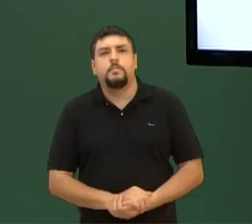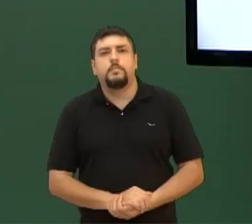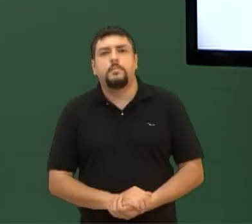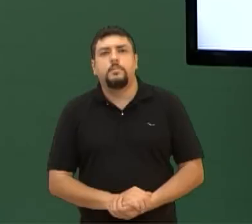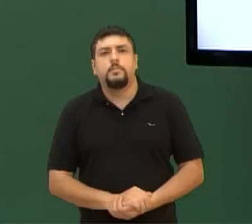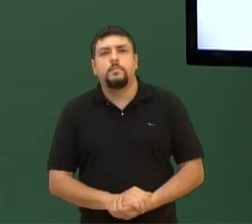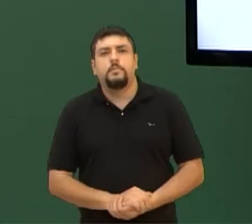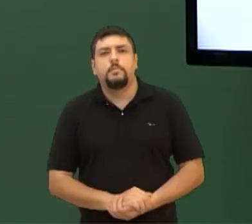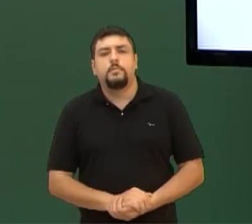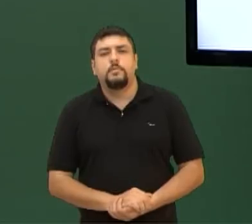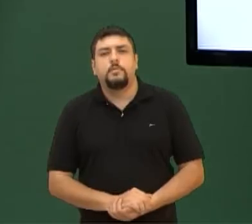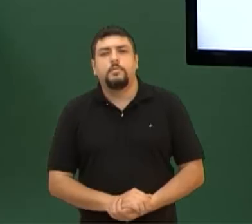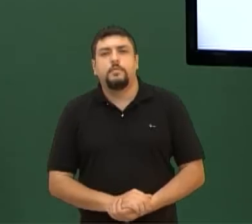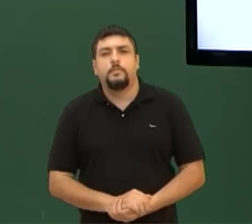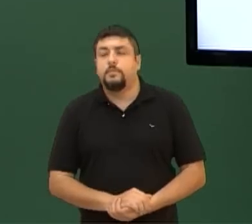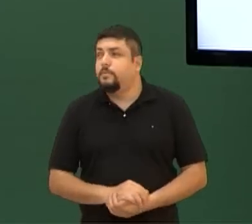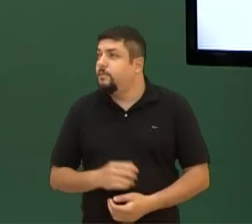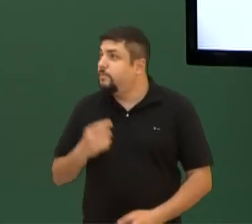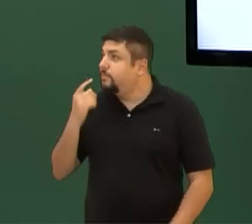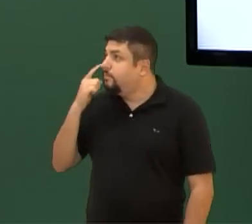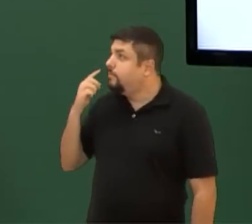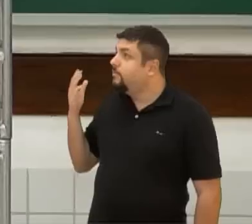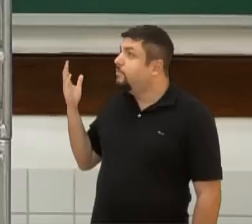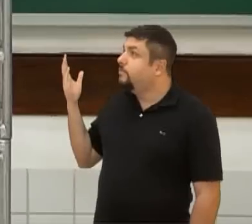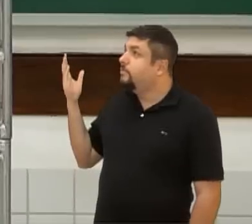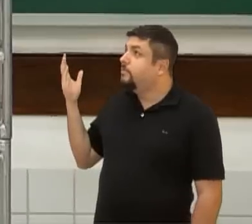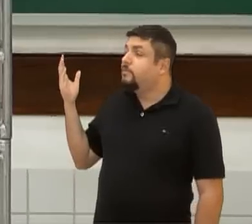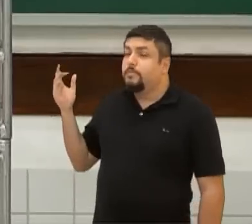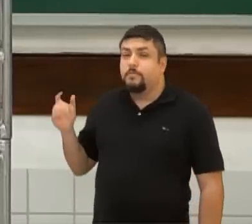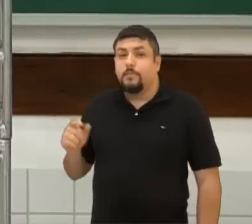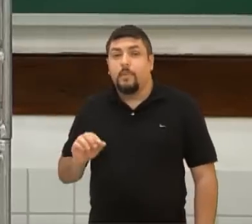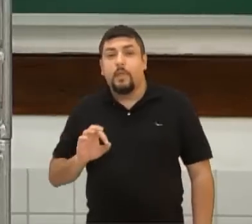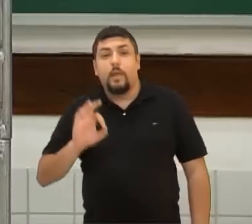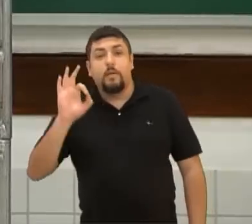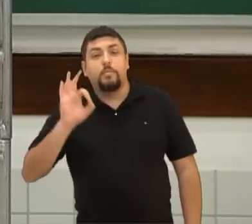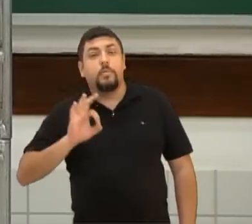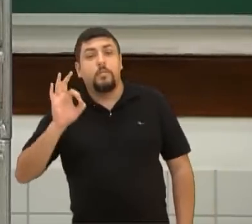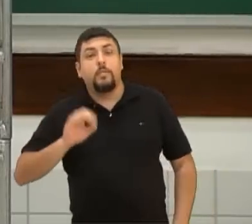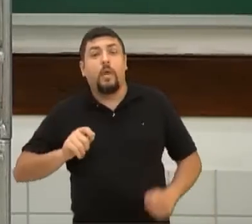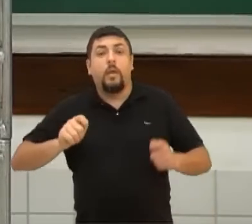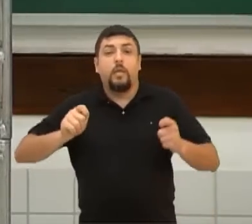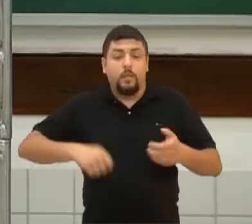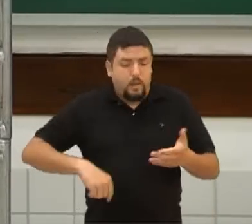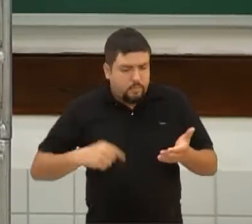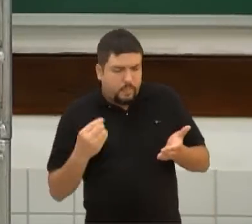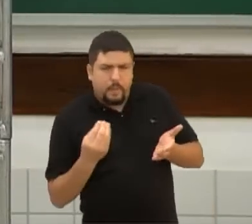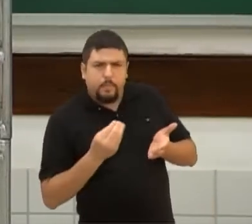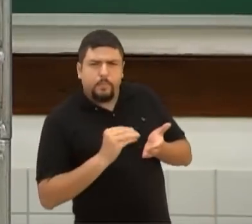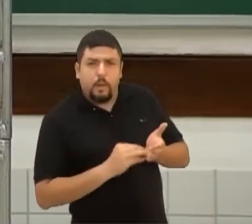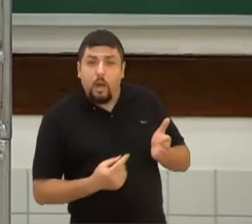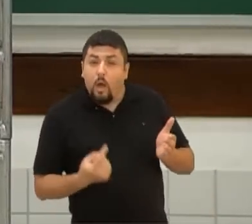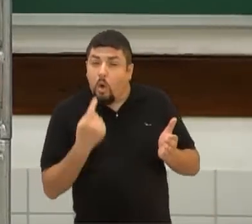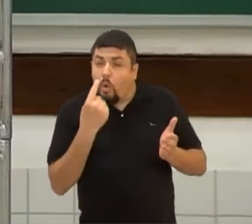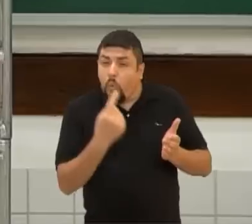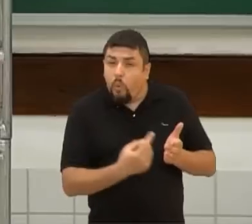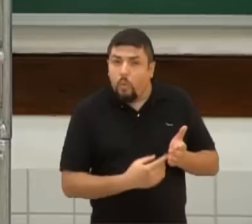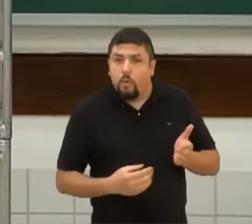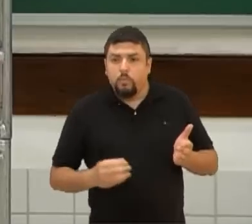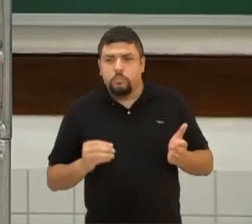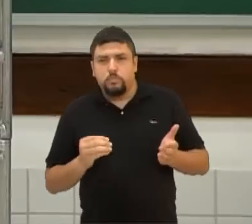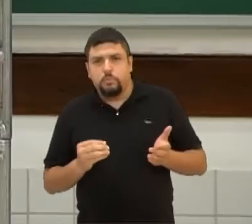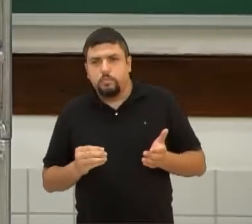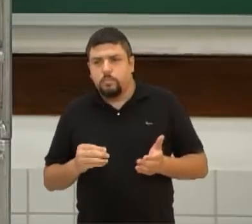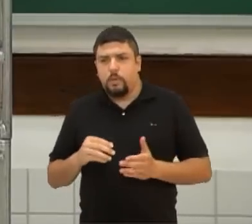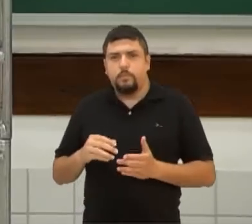1, 2, 3, 4, 5, 6%. É essa chance que uma pessoa que vai fazer uma única aposta tem. Mas olha ali,